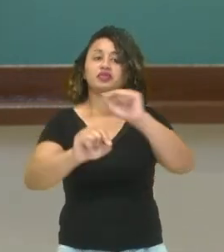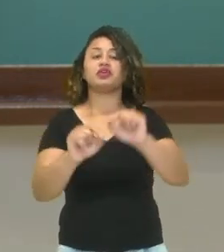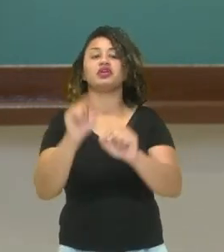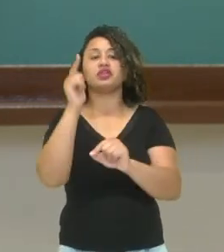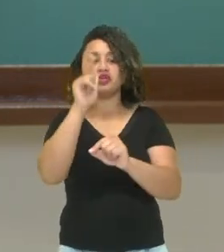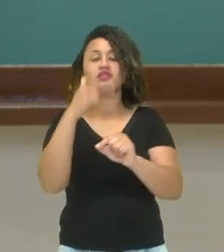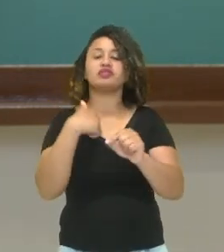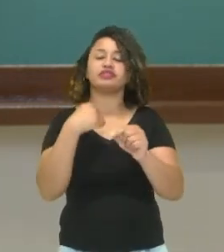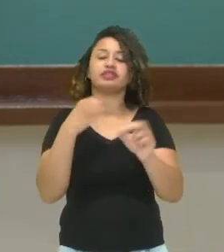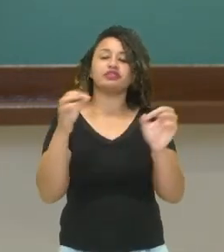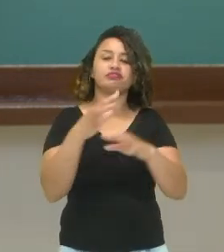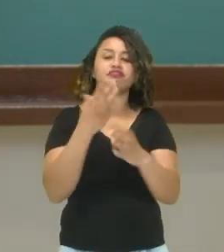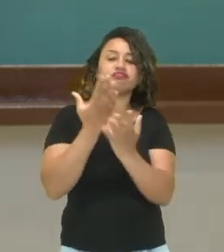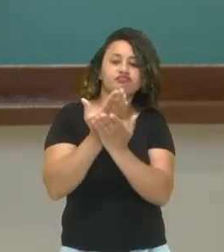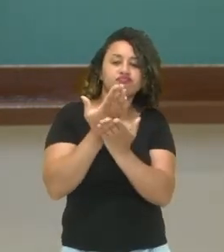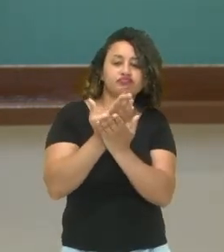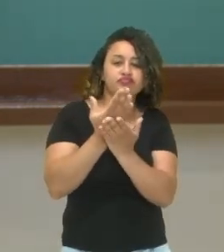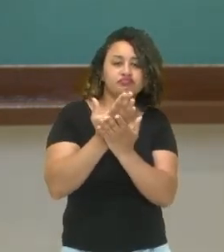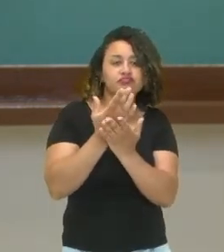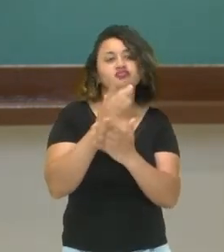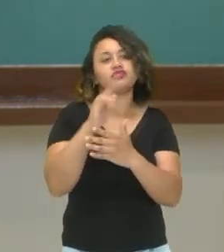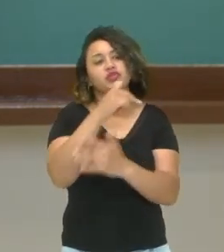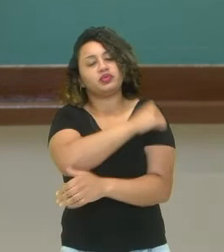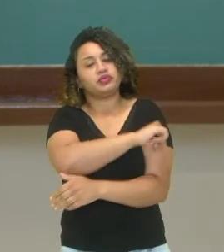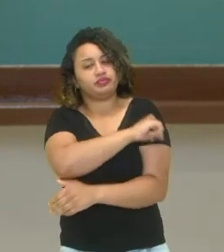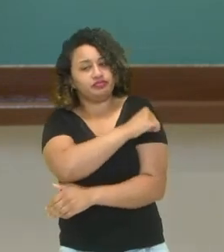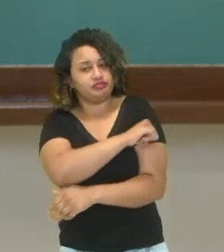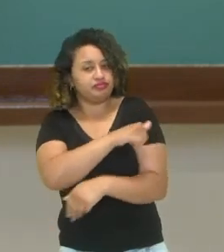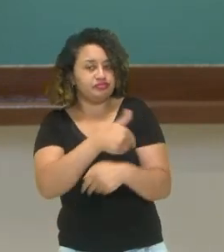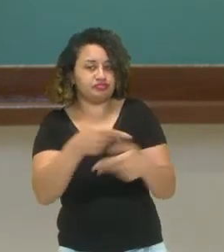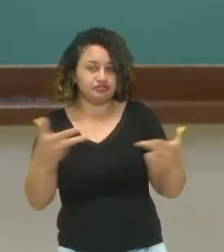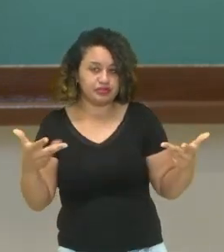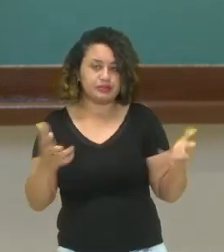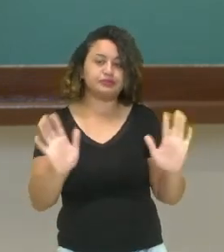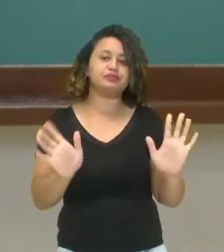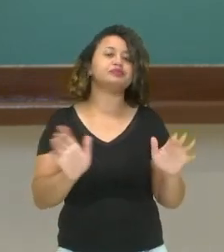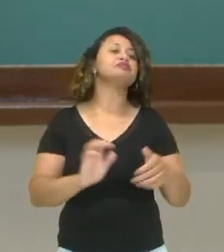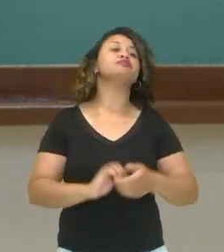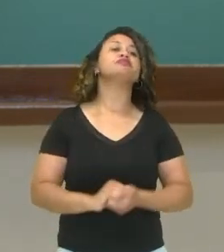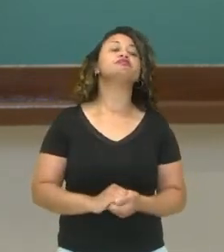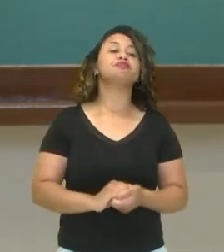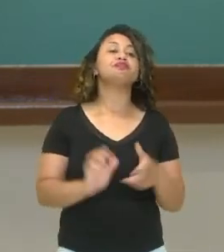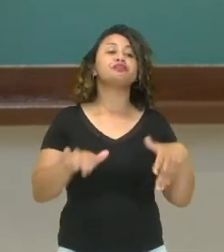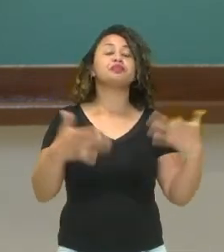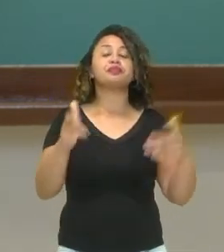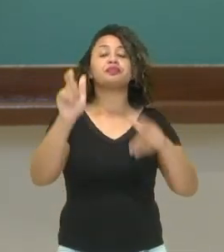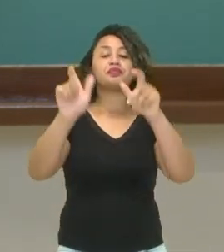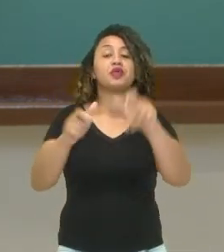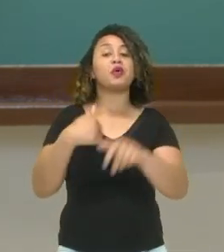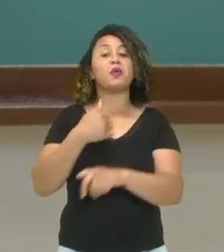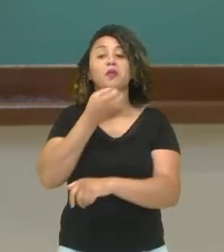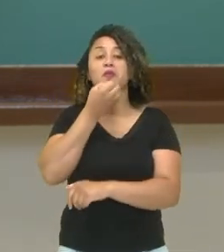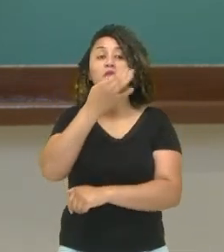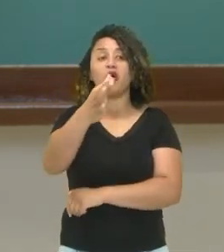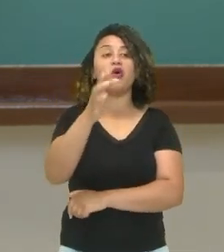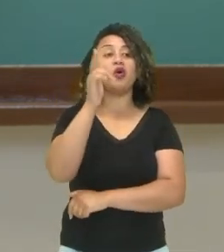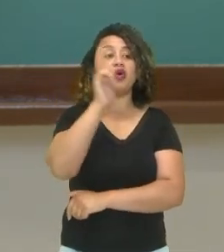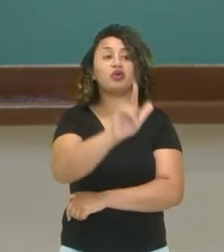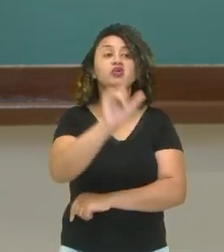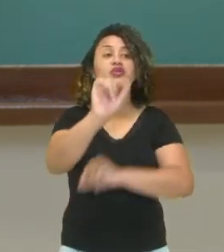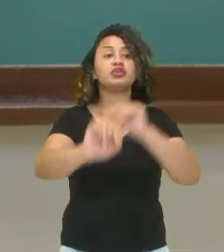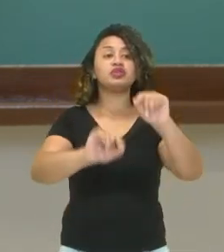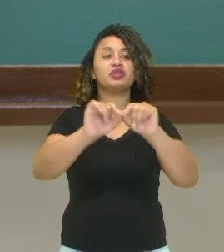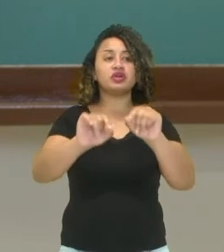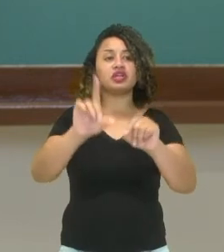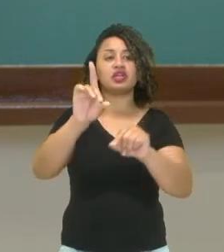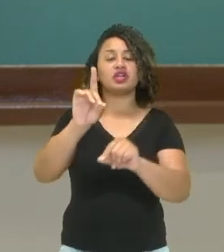terminar seus estudos no Rio de Janeiro, blá, blá, blá, blá, blá, blá, tá? Então, assim, o cara era tão bom que ele chegou a chamar a atenção de Dom Pedro